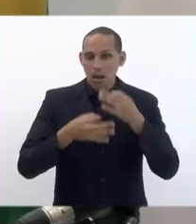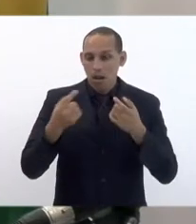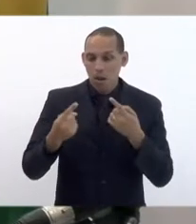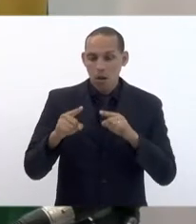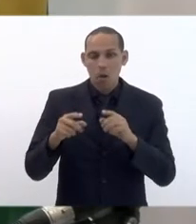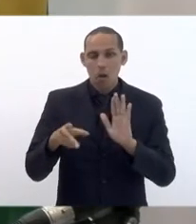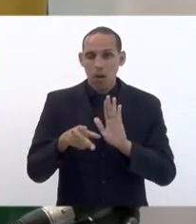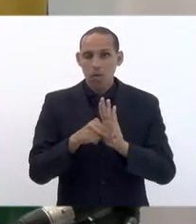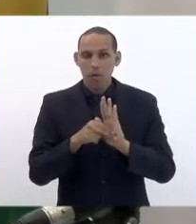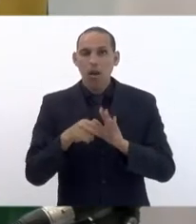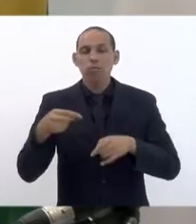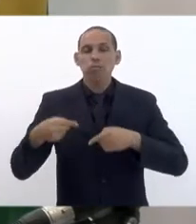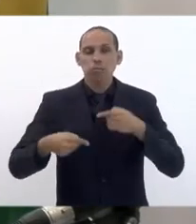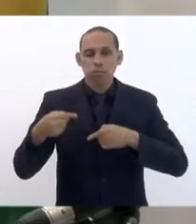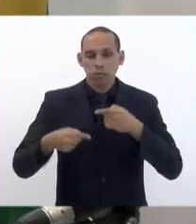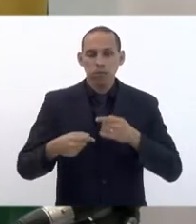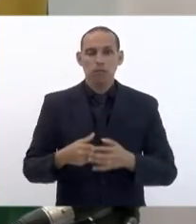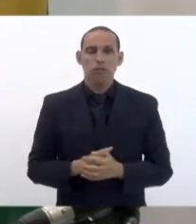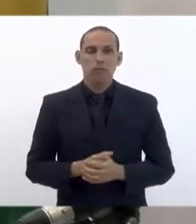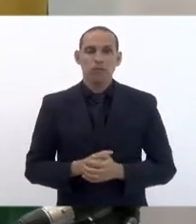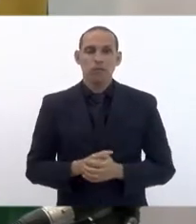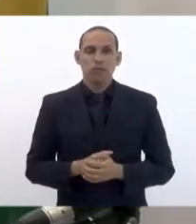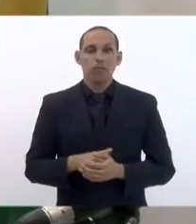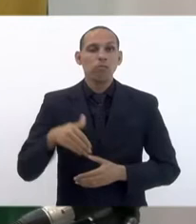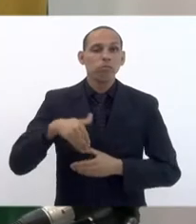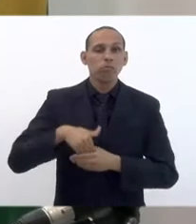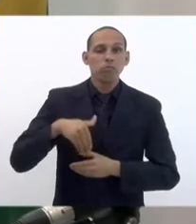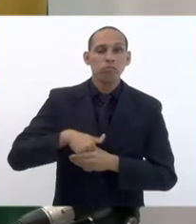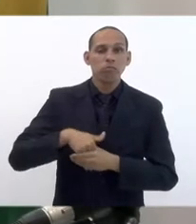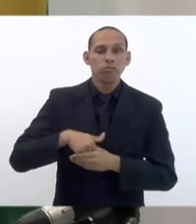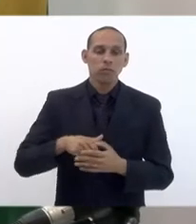Em discussão, em votação,